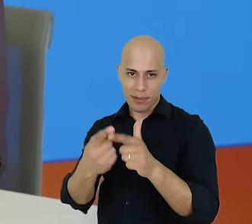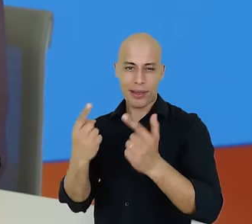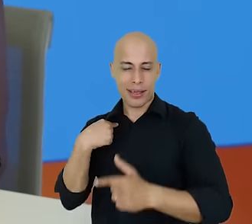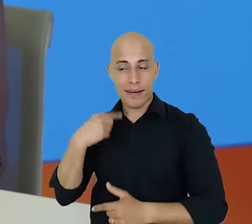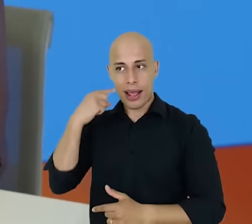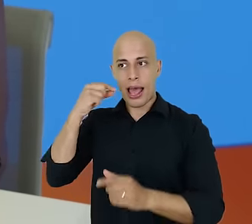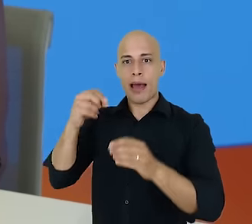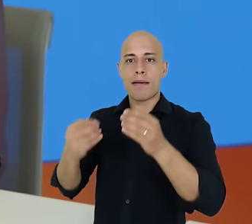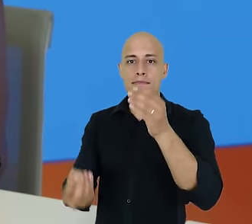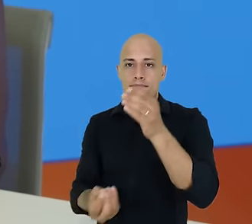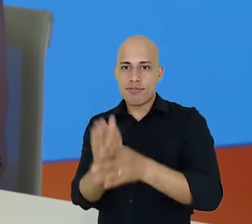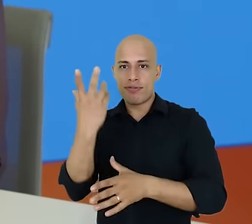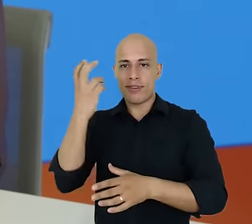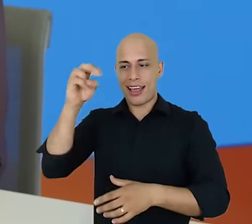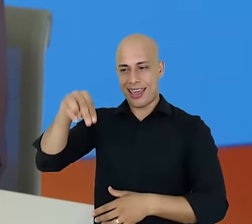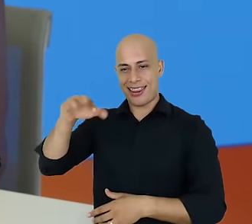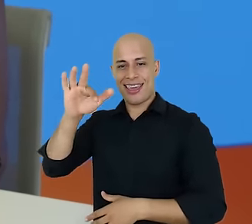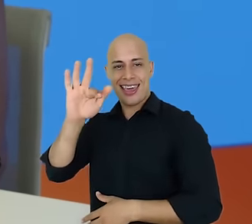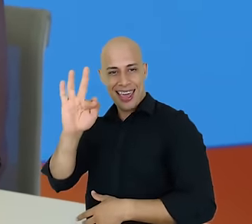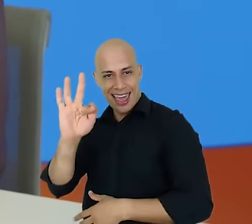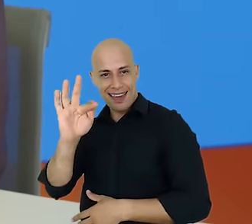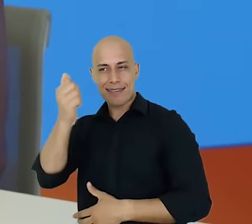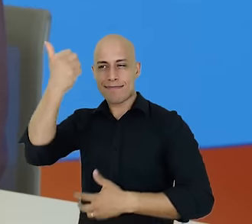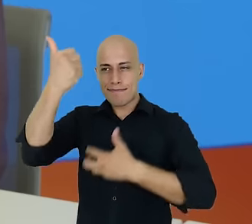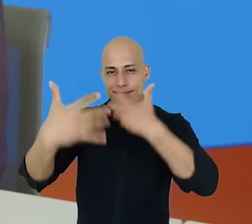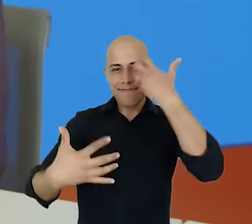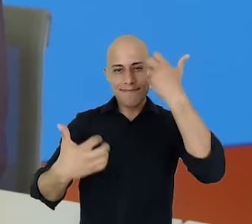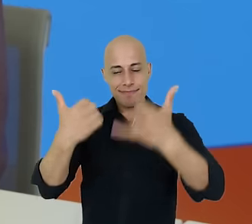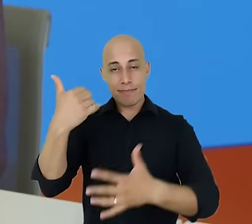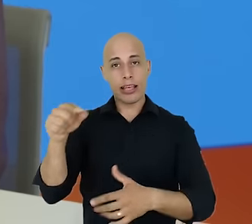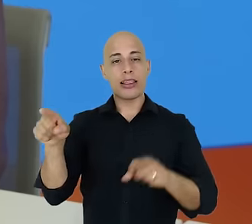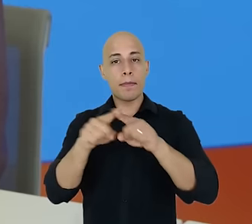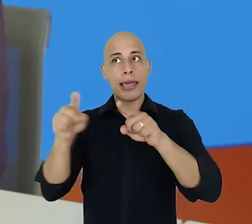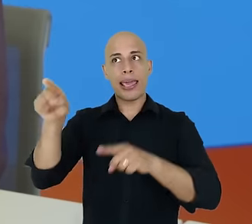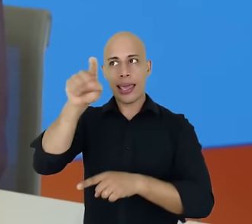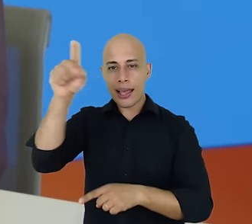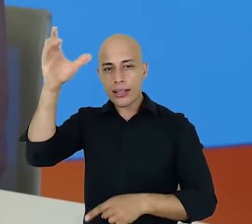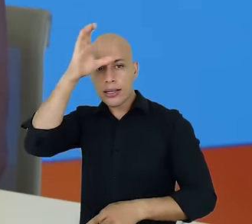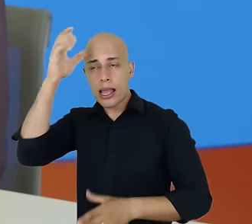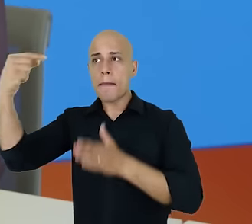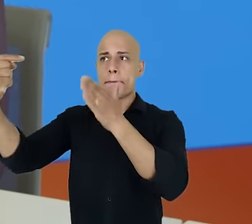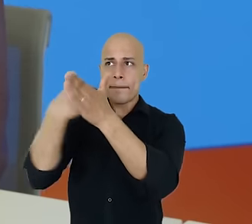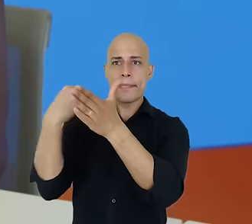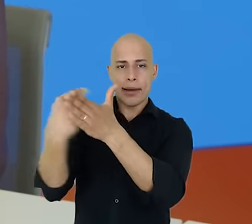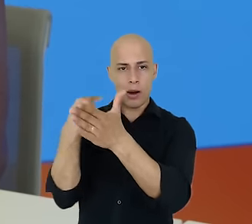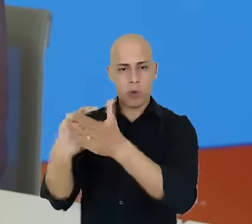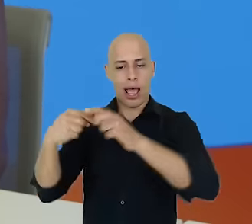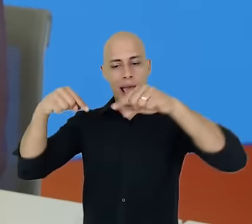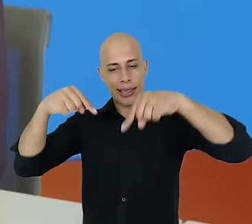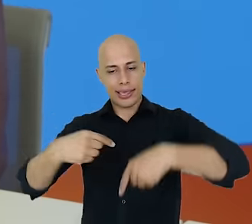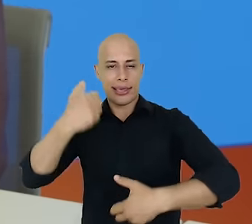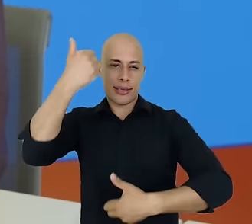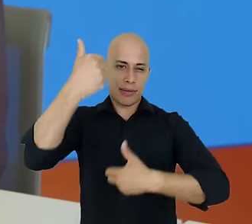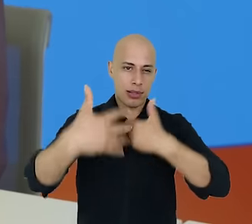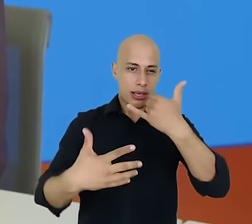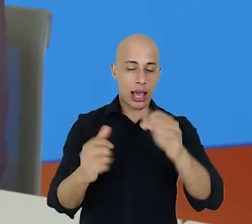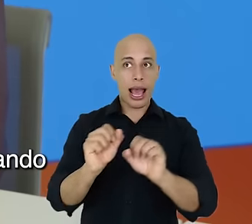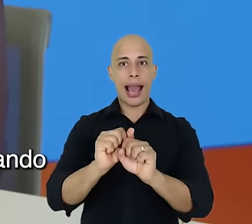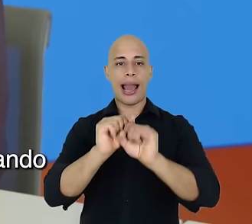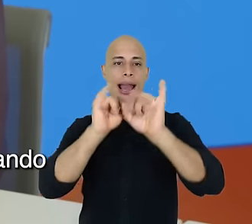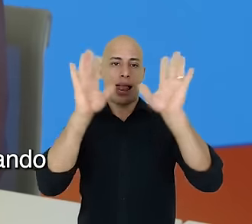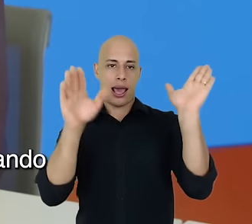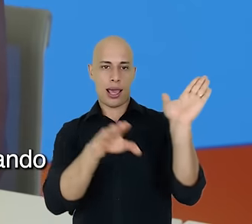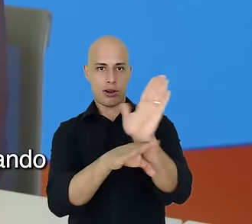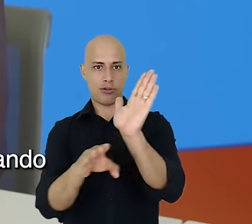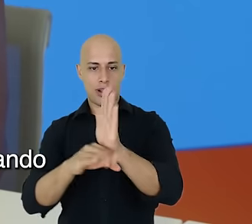trazer mais subsídios né que os clientes têm trazido de preocupações né e tentar ali abarcar nesse sentido